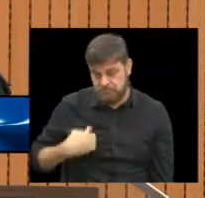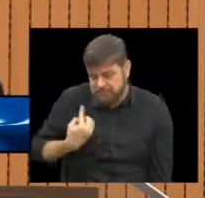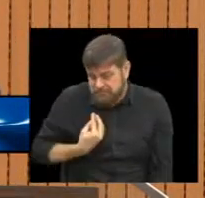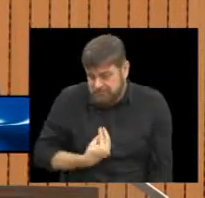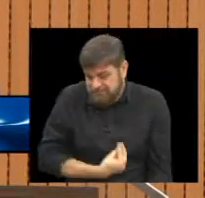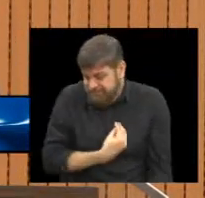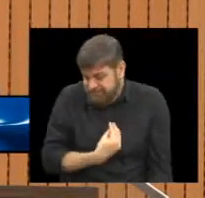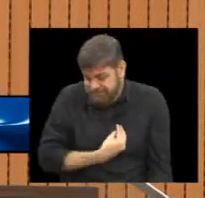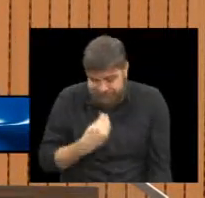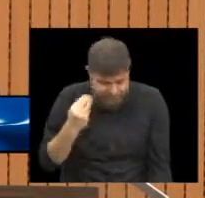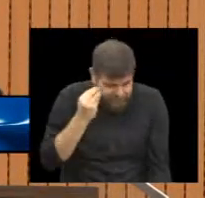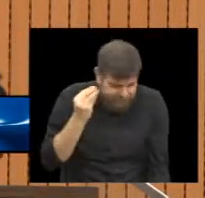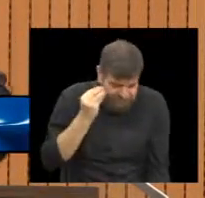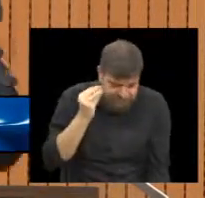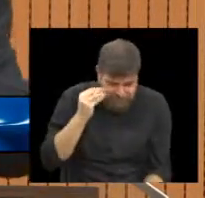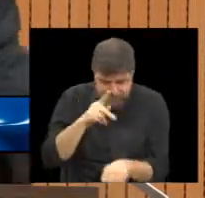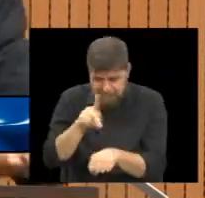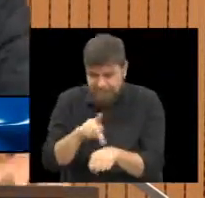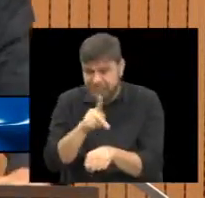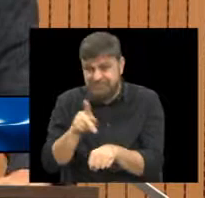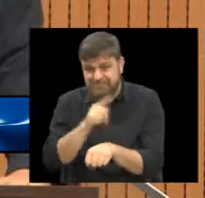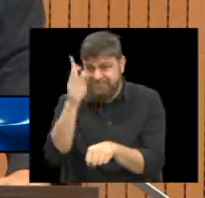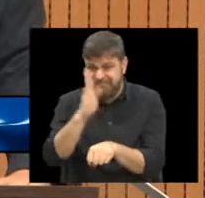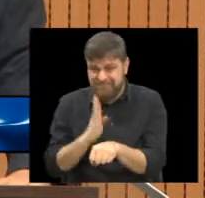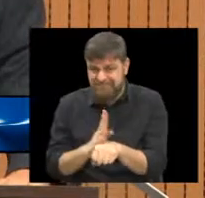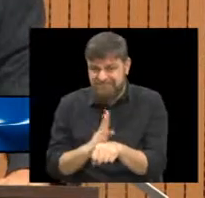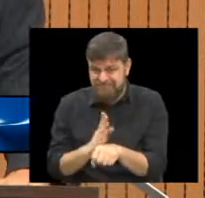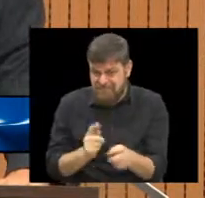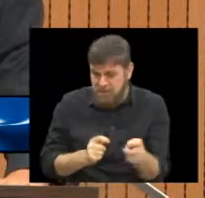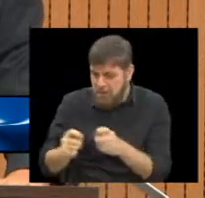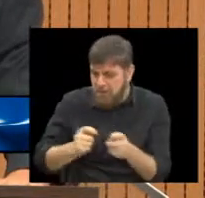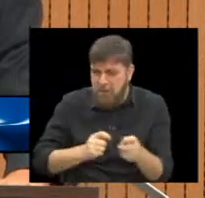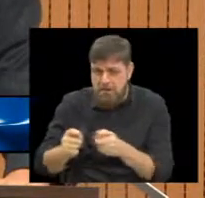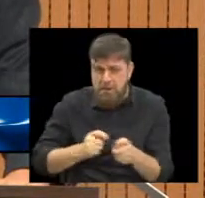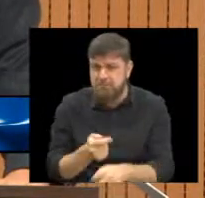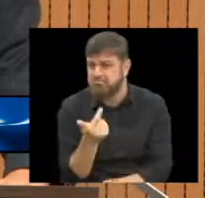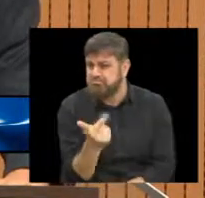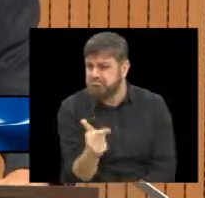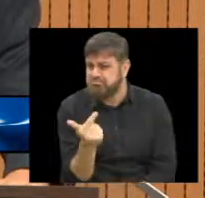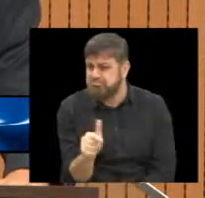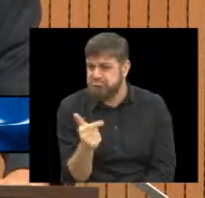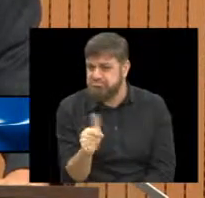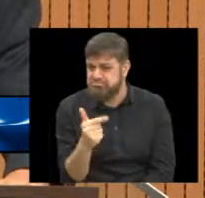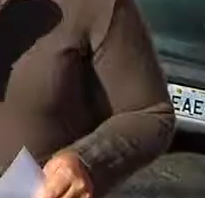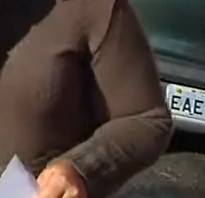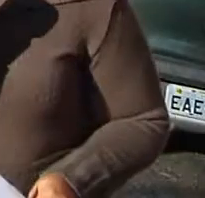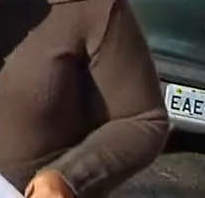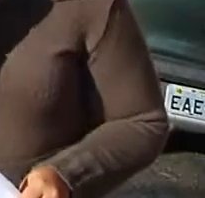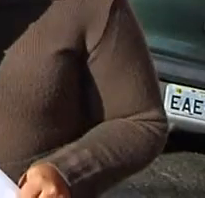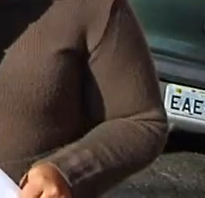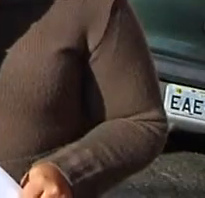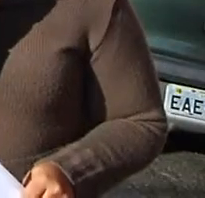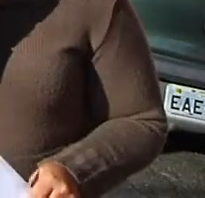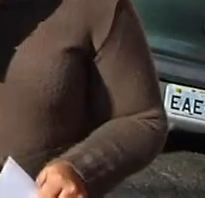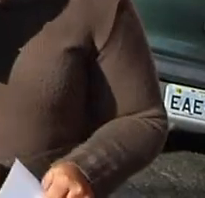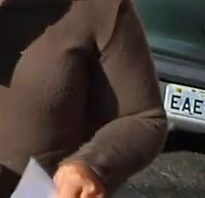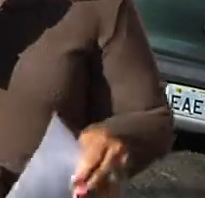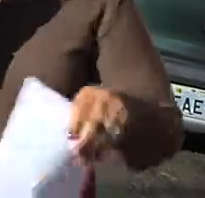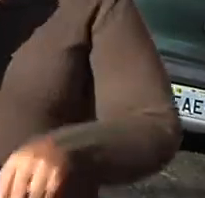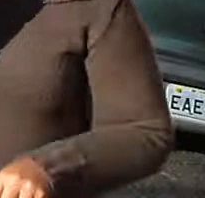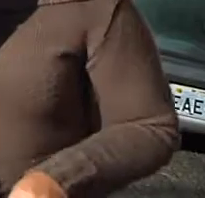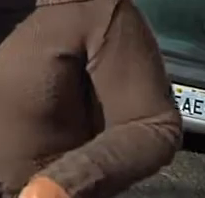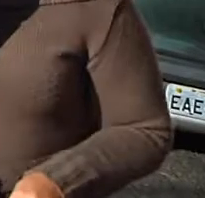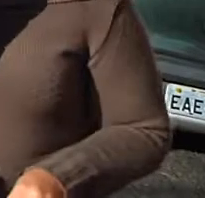vivendo num país sem comando, não temos comando. E a rodovia Zeferino